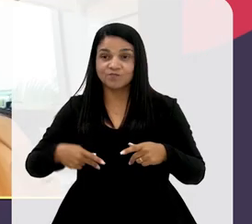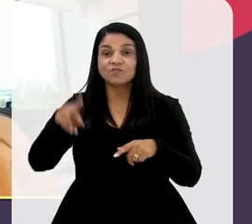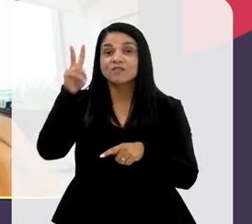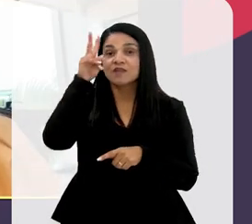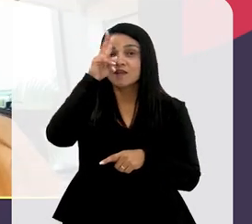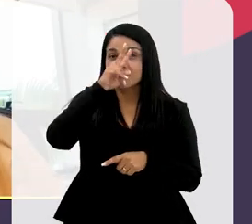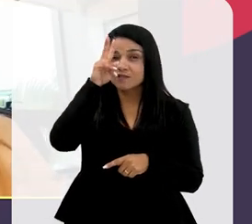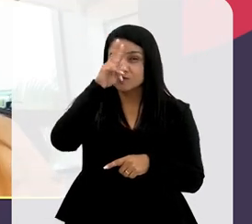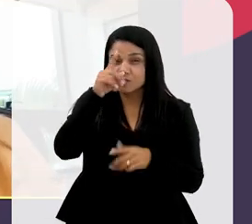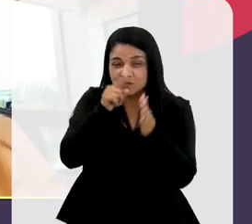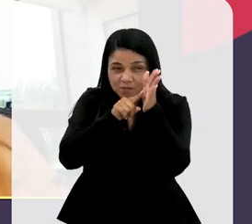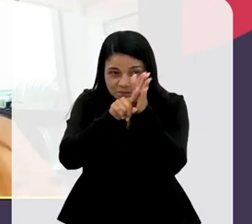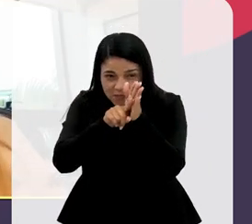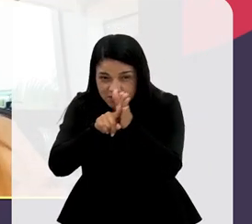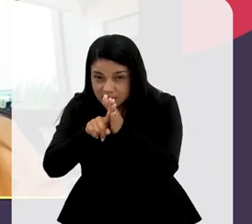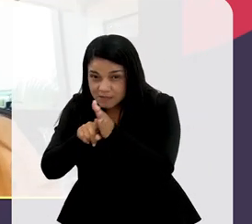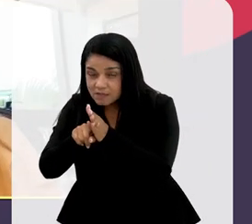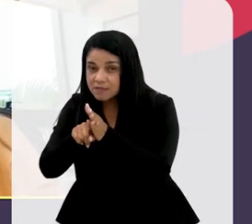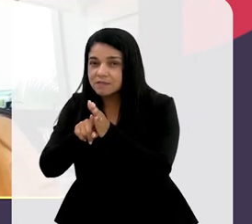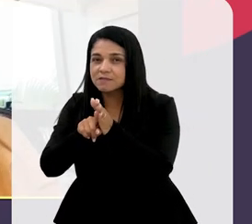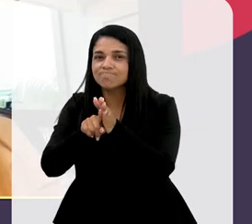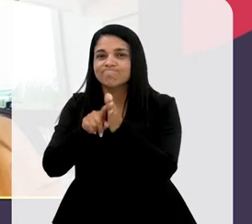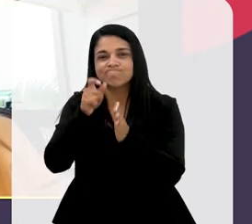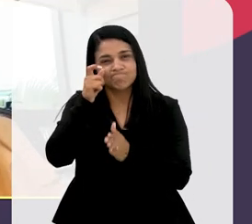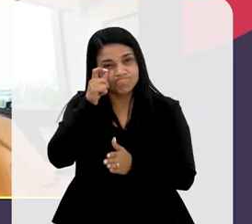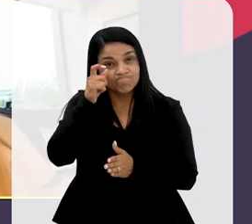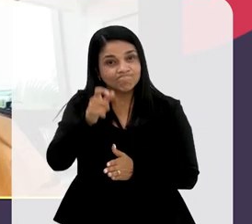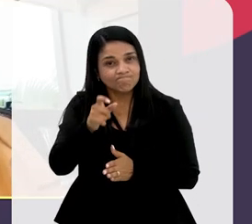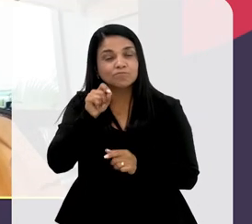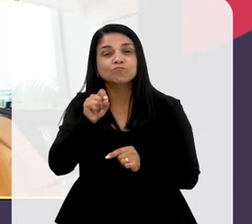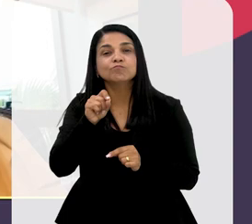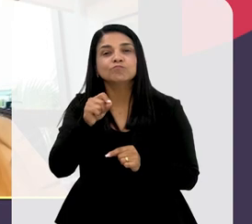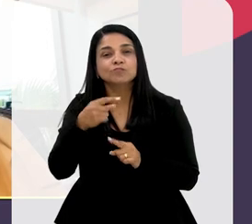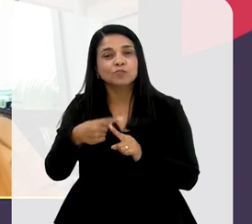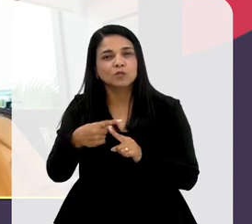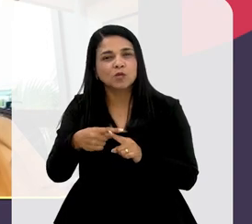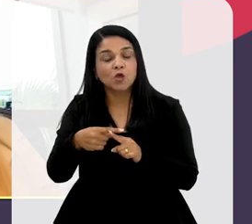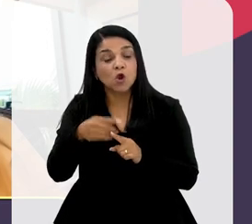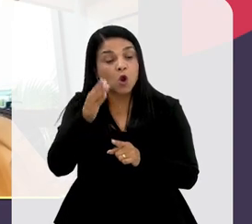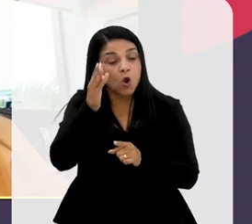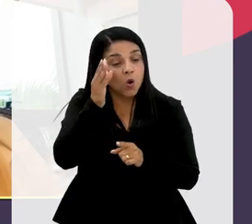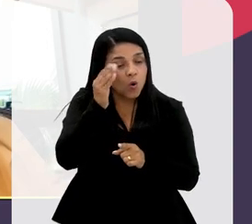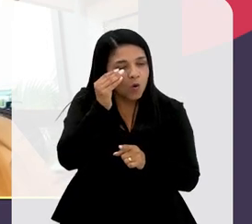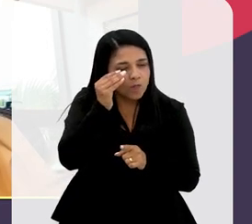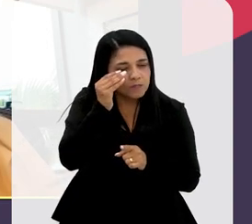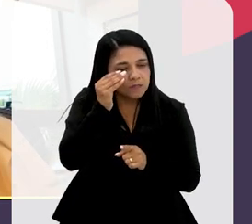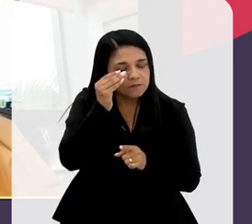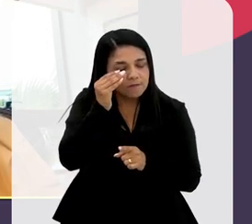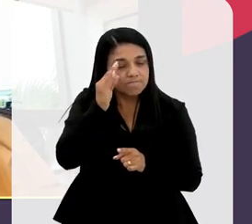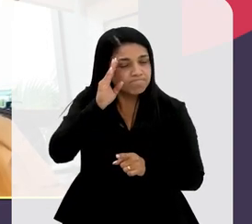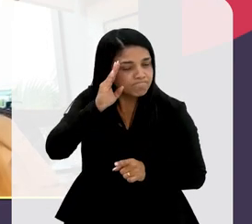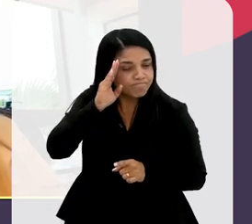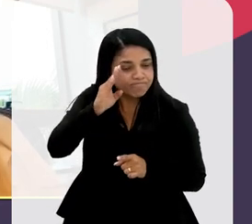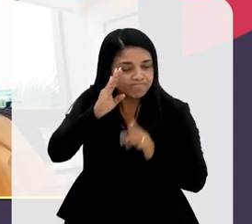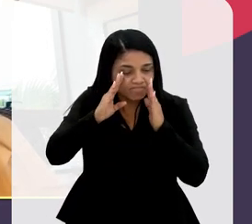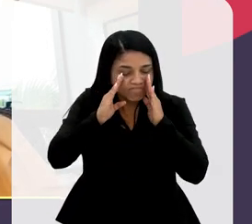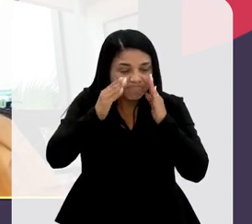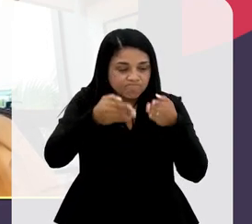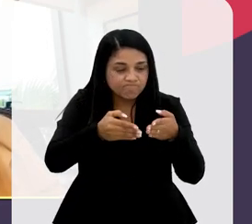humanos. Então, a história dessa pesquisa, ela é interessante porque ela partiu de uma observação